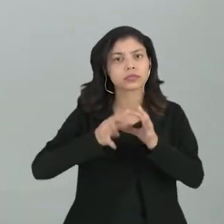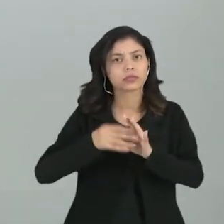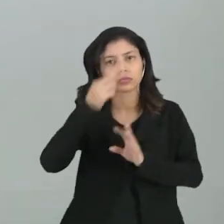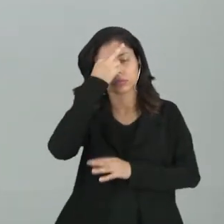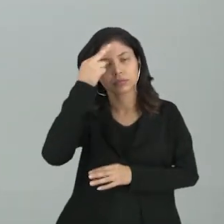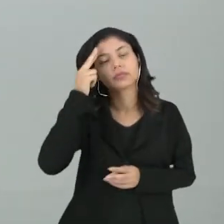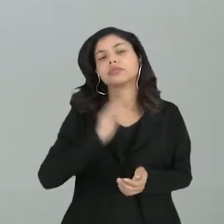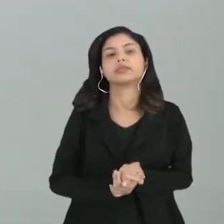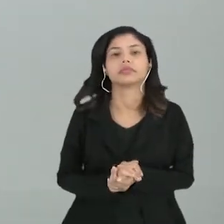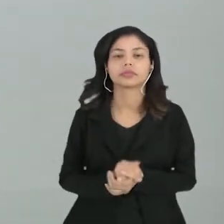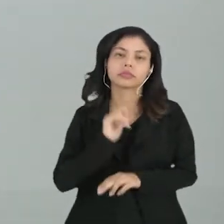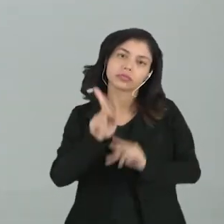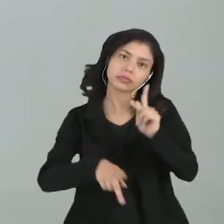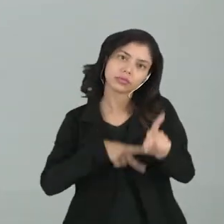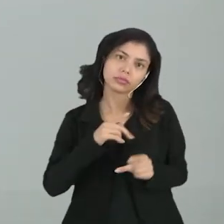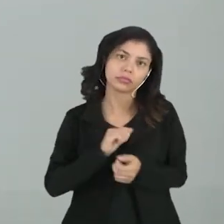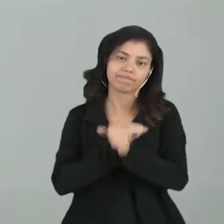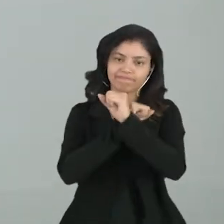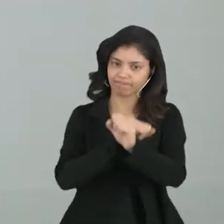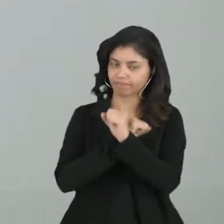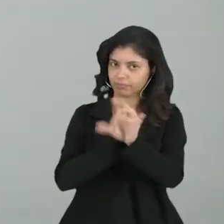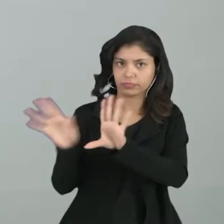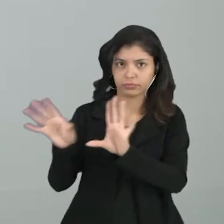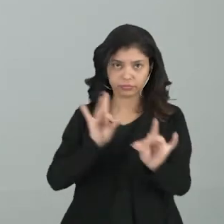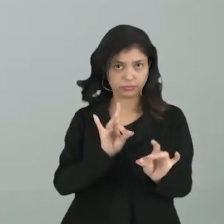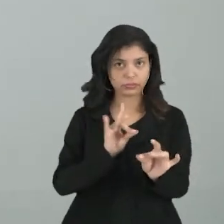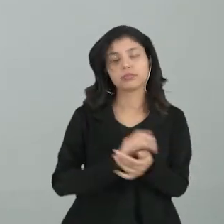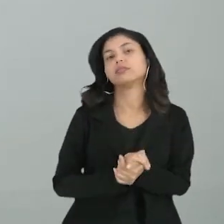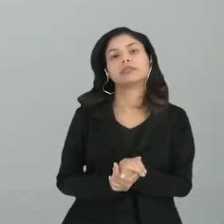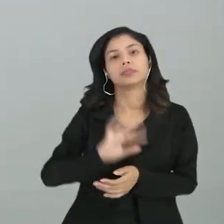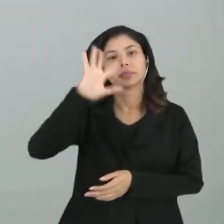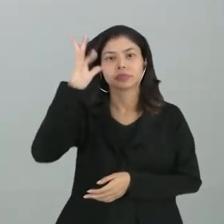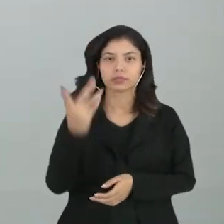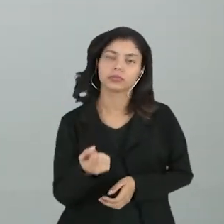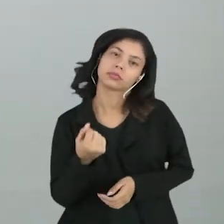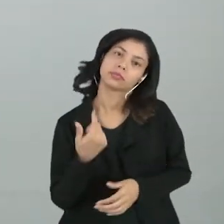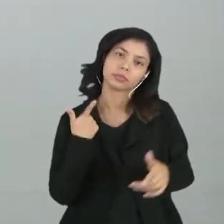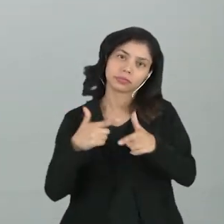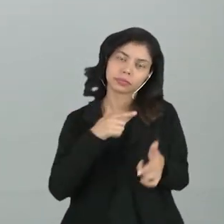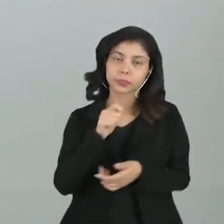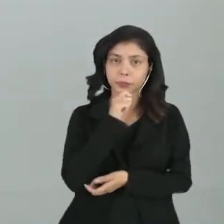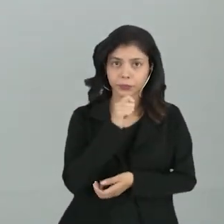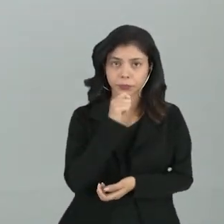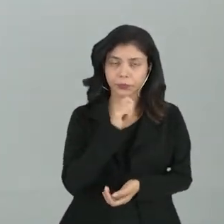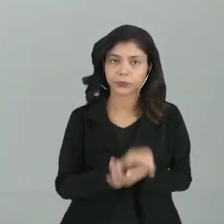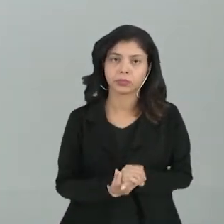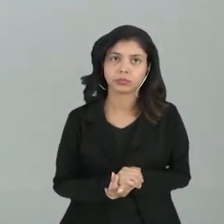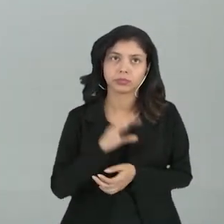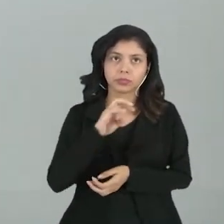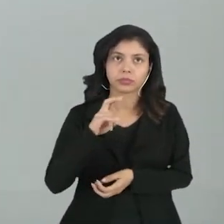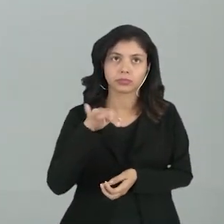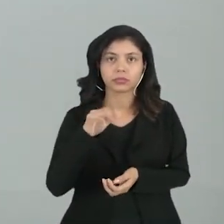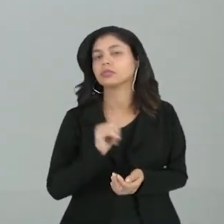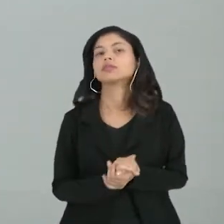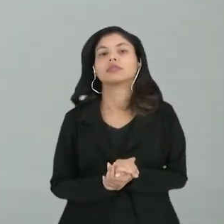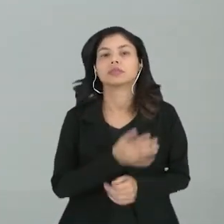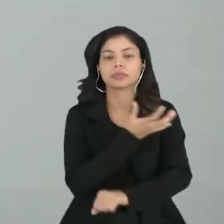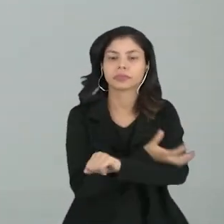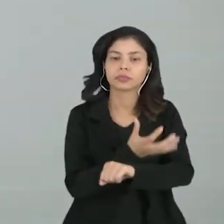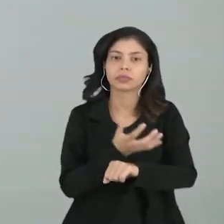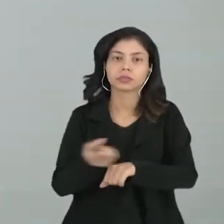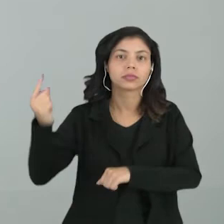né? Da população escravizada que veio do continente africano para trabalhar, então, aí nessas capitanias, né? Nessa plantação